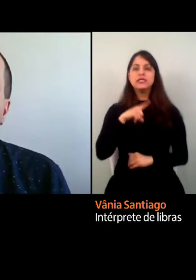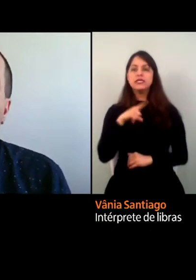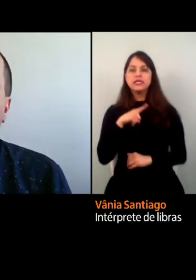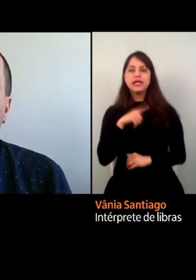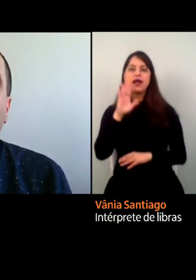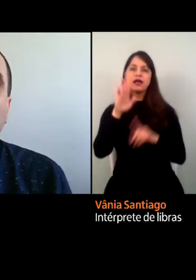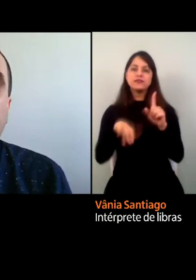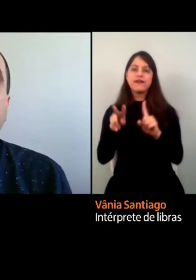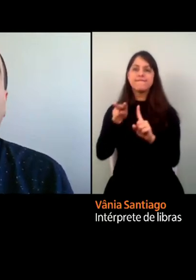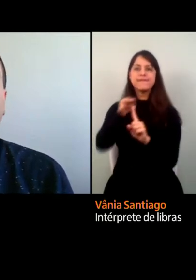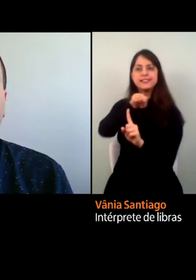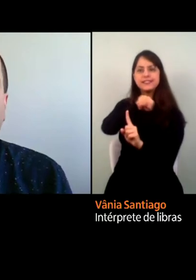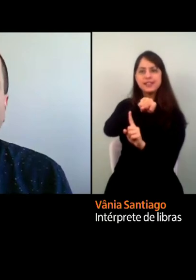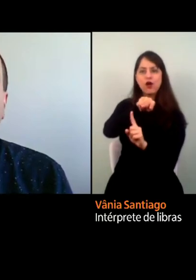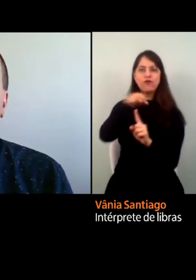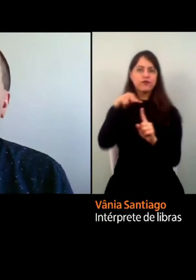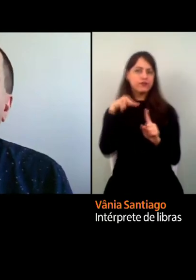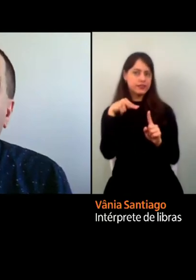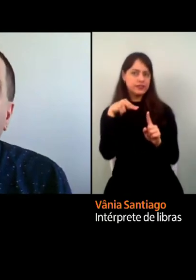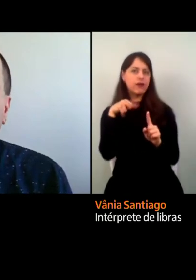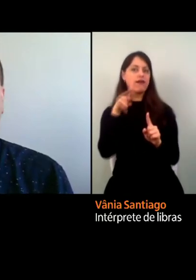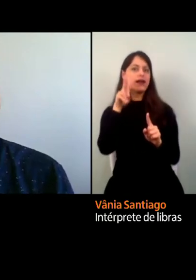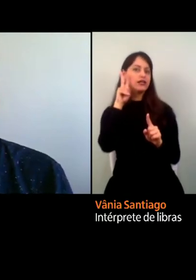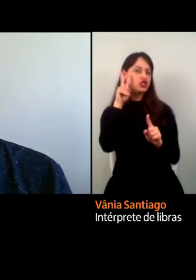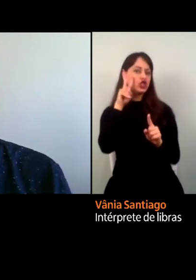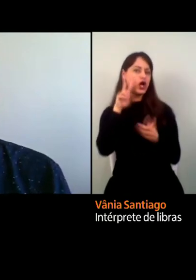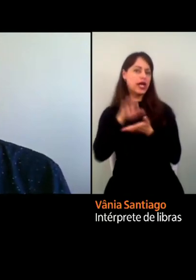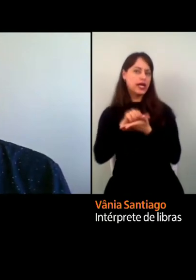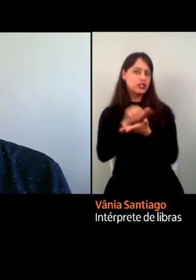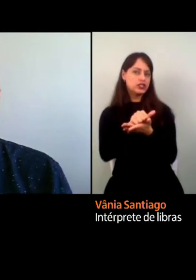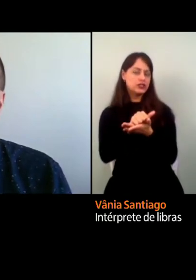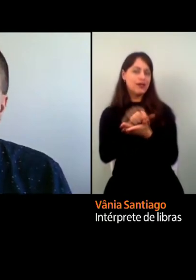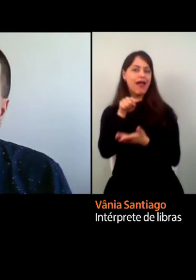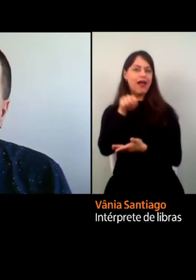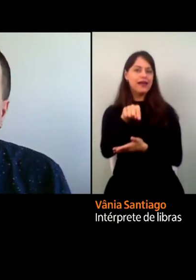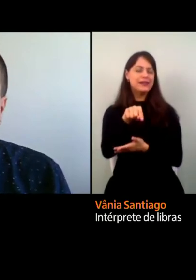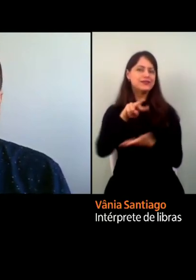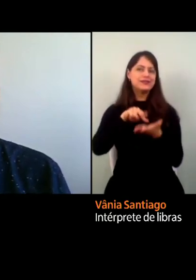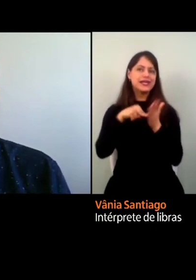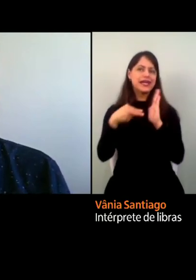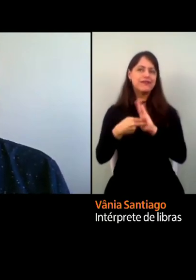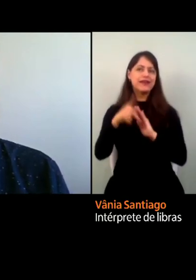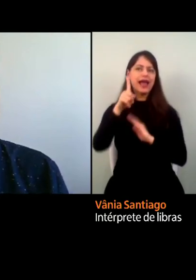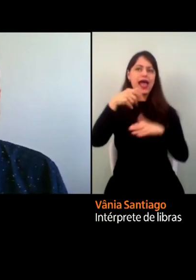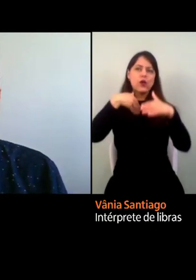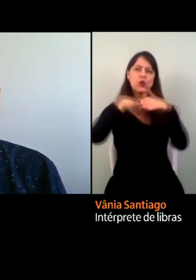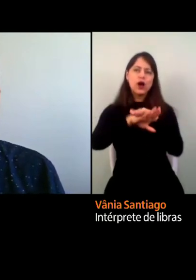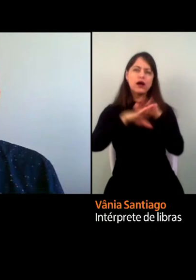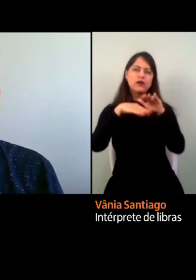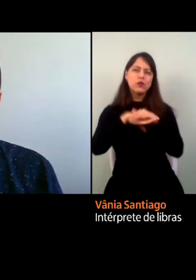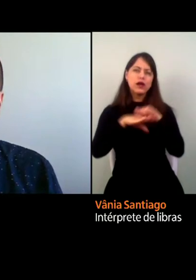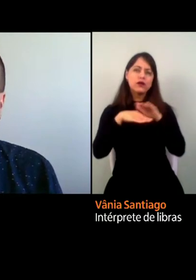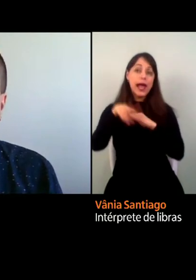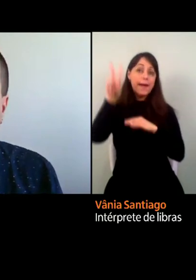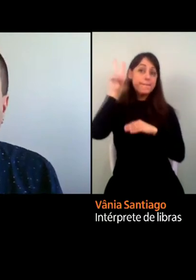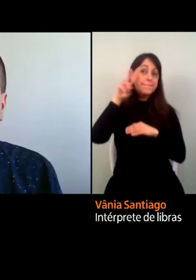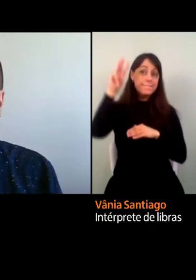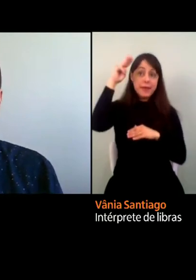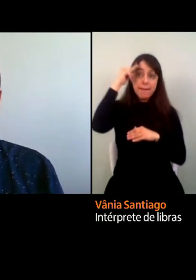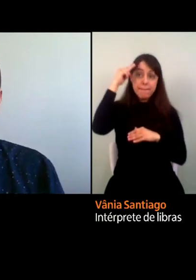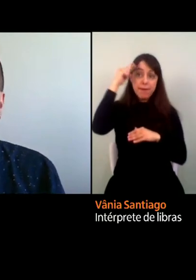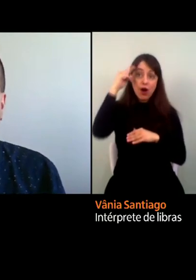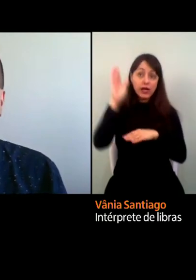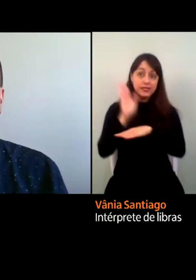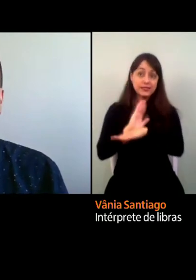essa noção acomodaria o ideal de um arquivo infinito e faz dos cineastas de